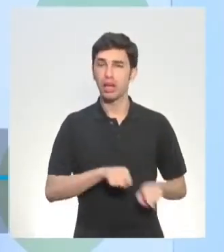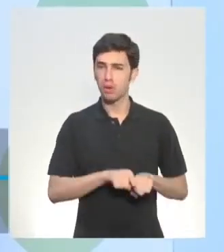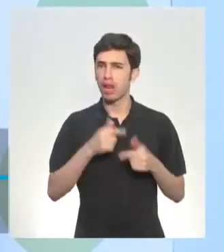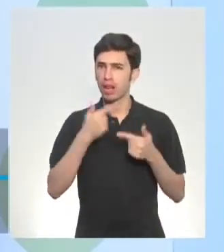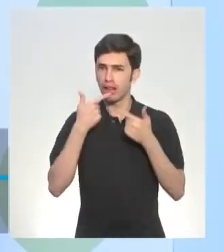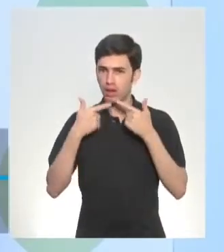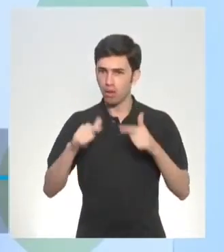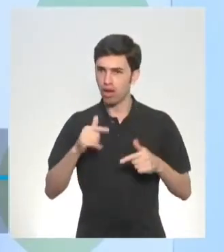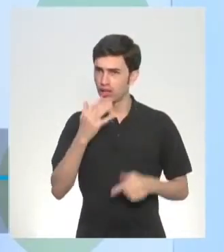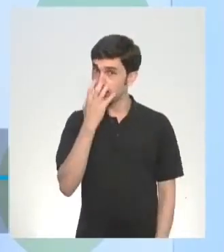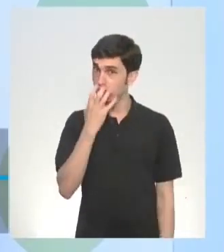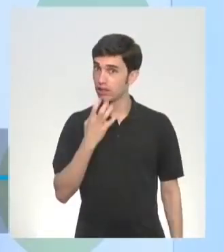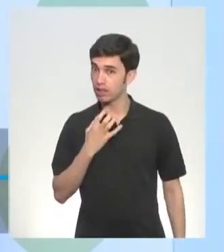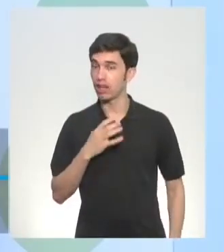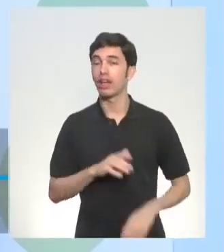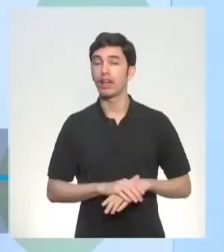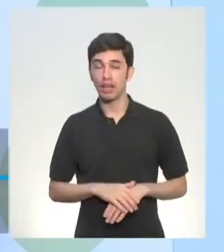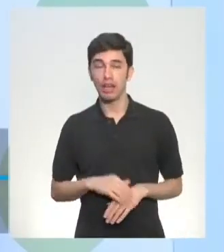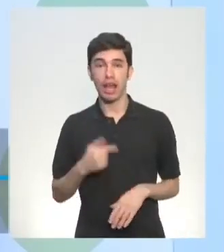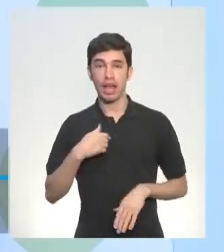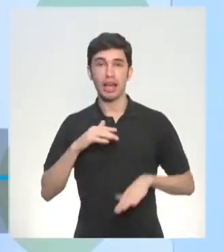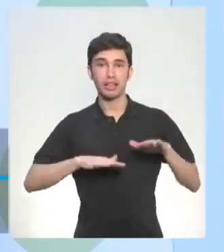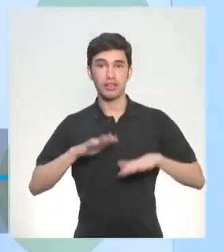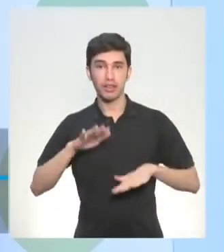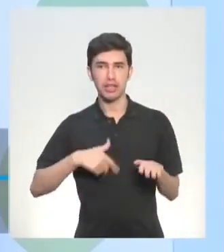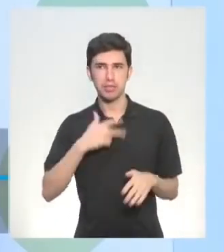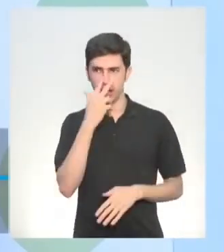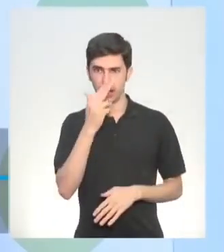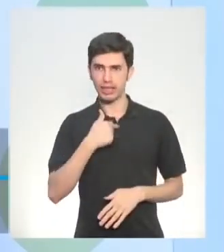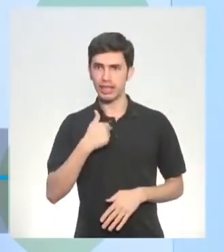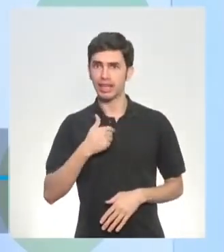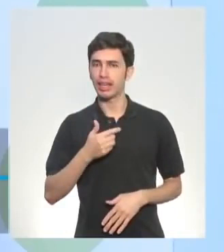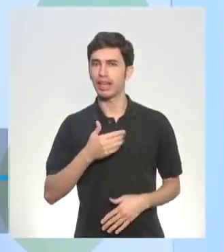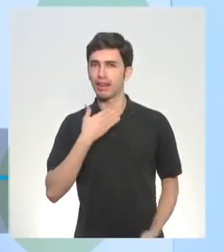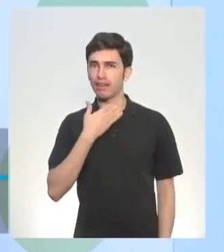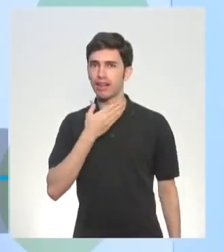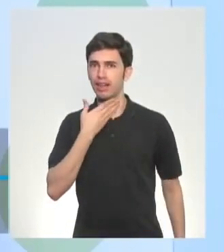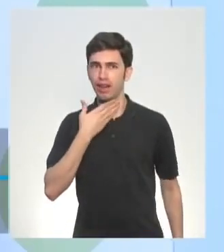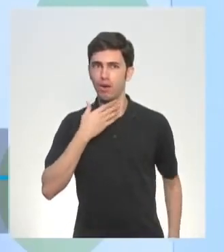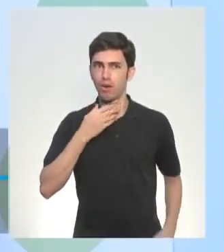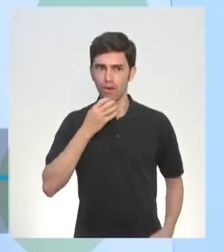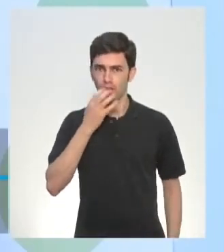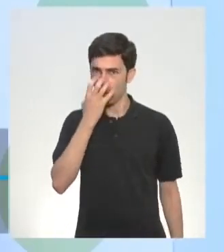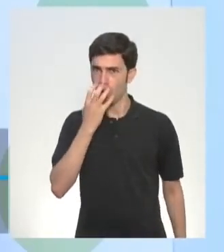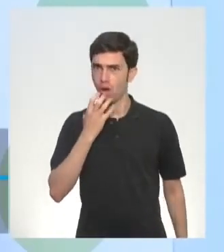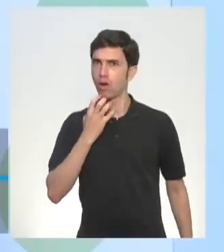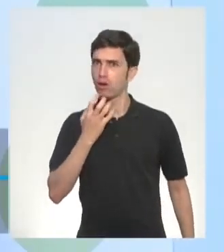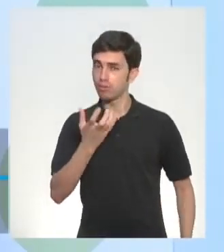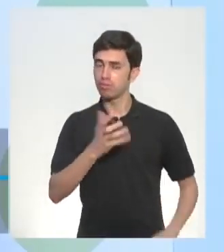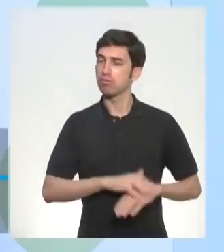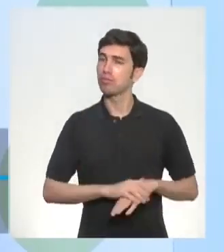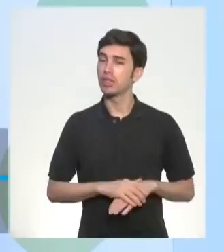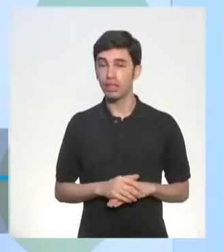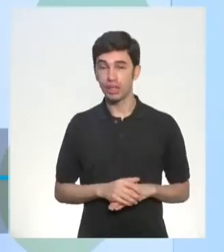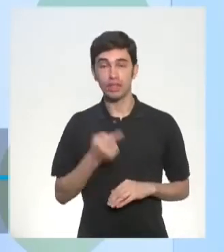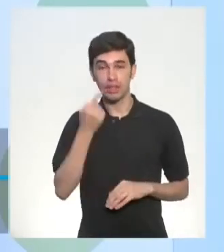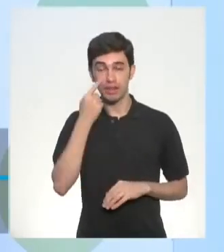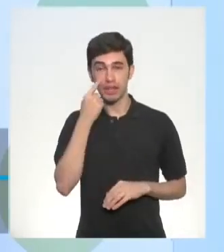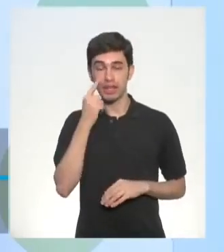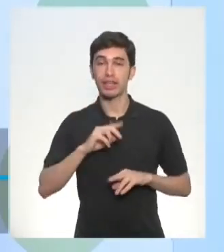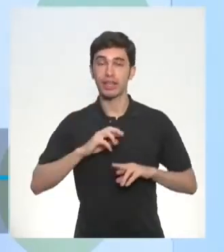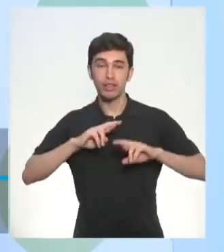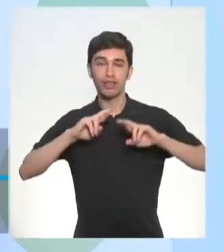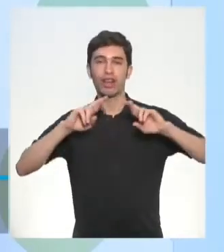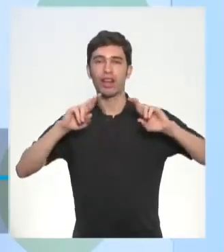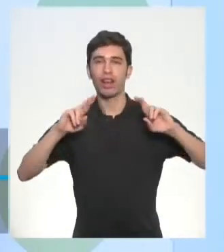chega em algum momento a subir um pouco o tom, você percebe pela linguagem que ele está um pouco exaltado. Então, olha como há diferentes